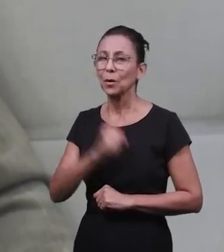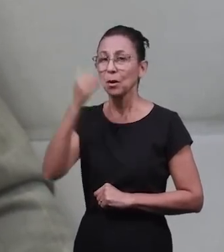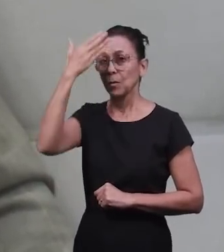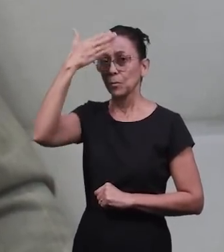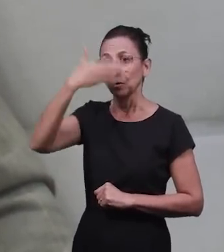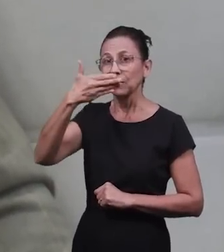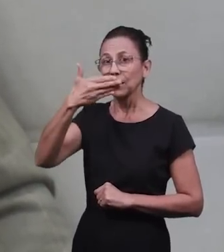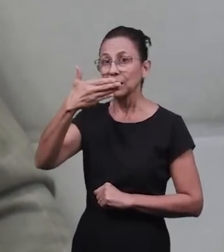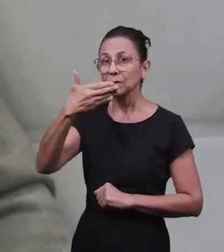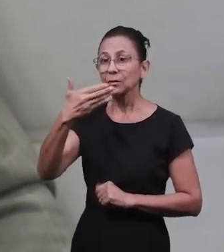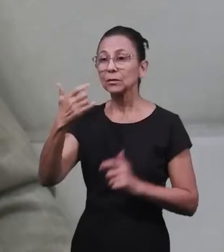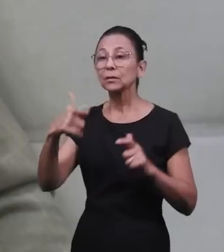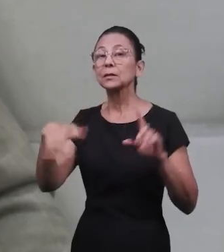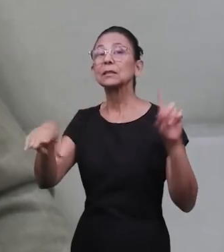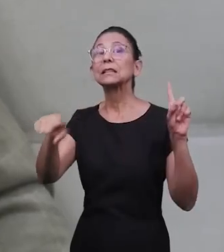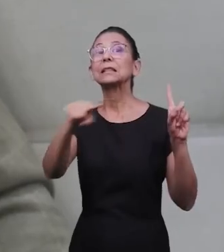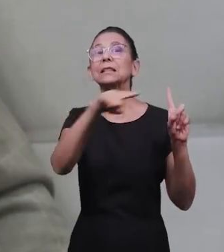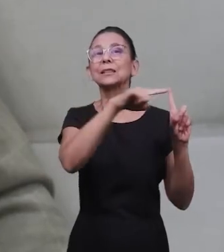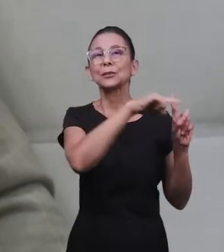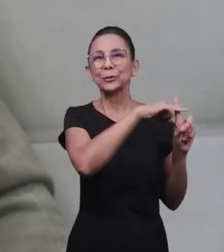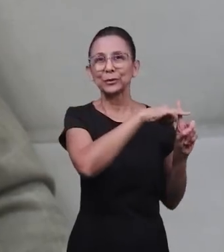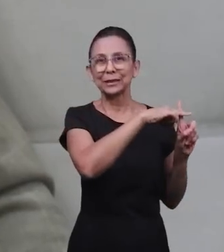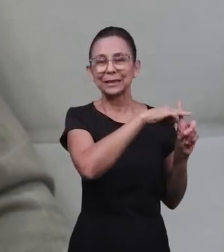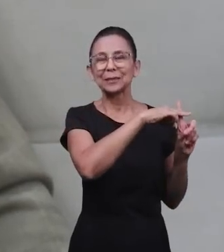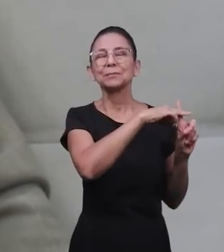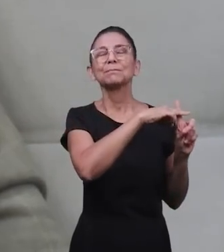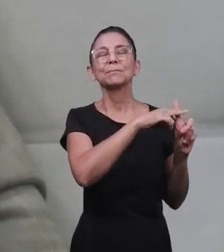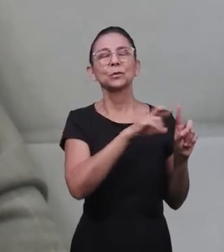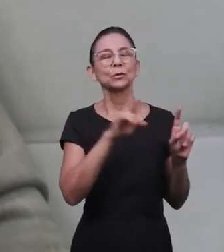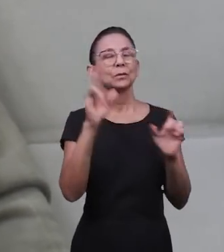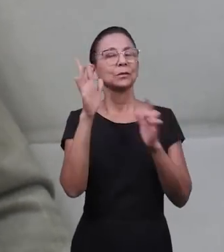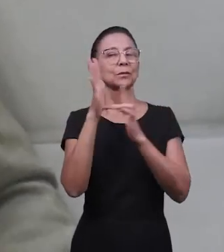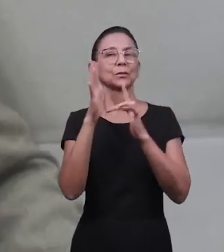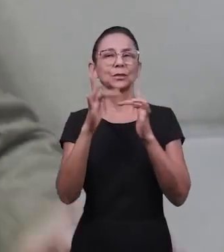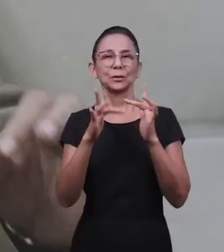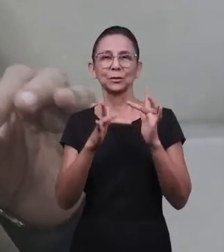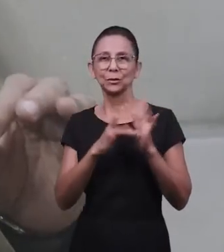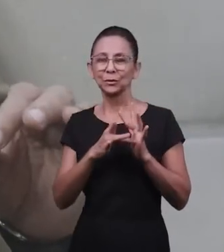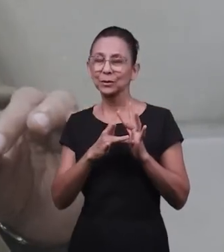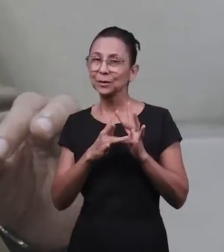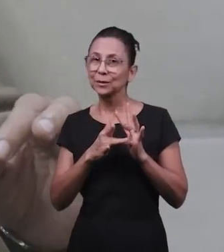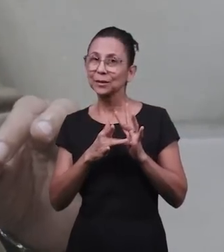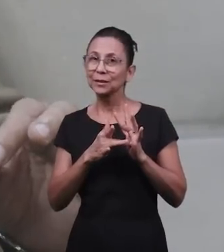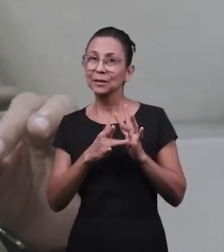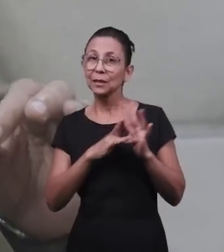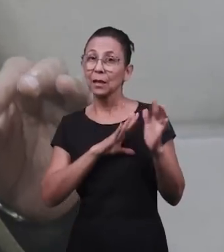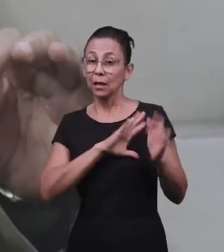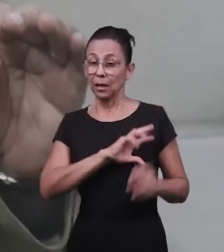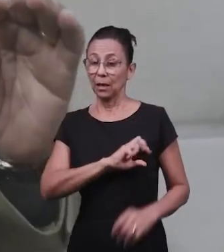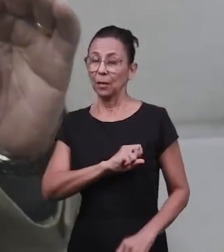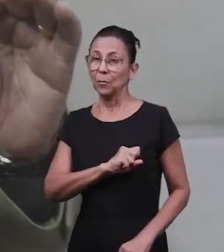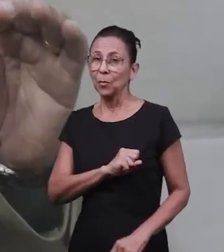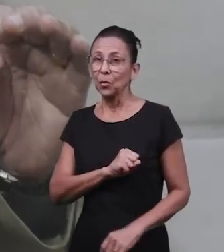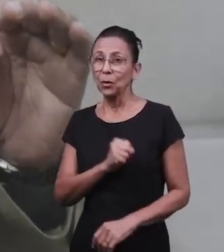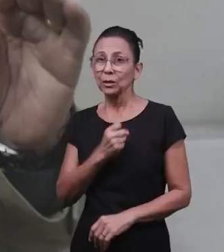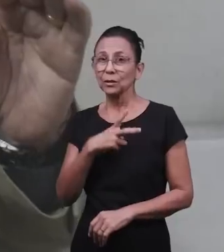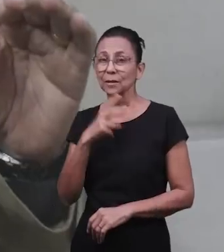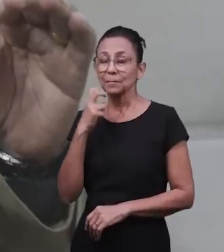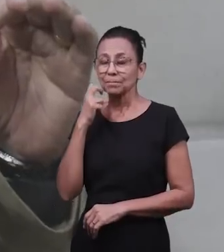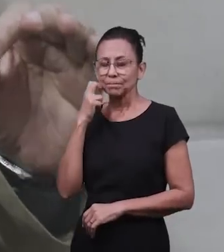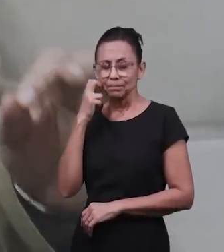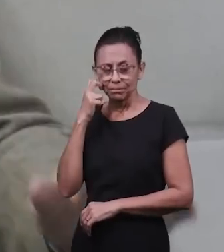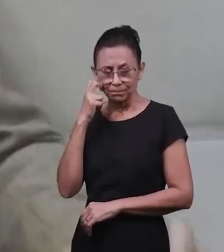o sacrifício do Senhor Jesus na cruz do Calvário. Um amor que deve